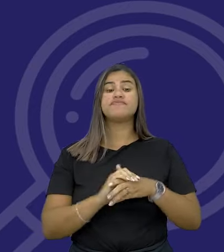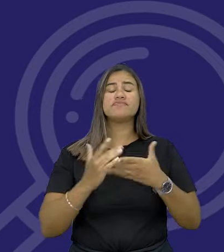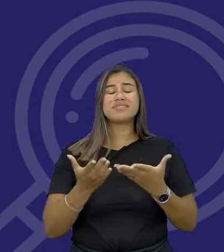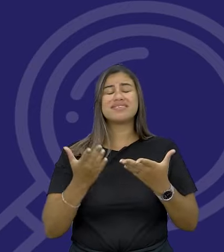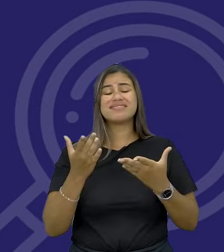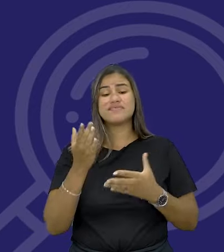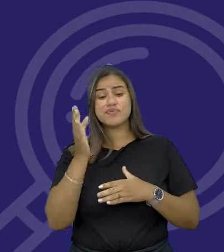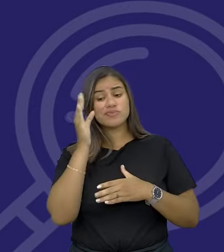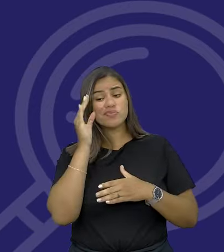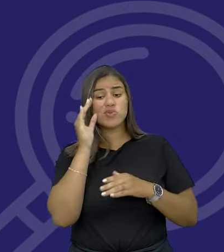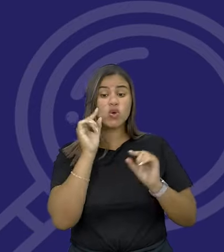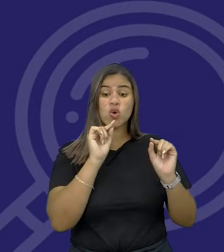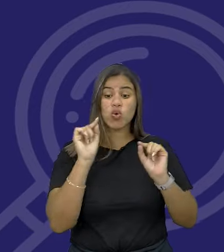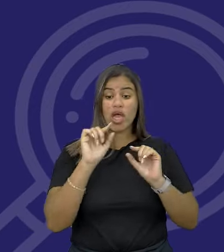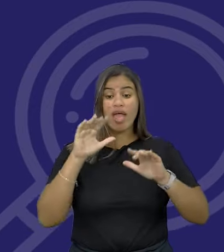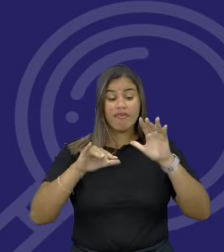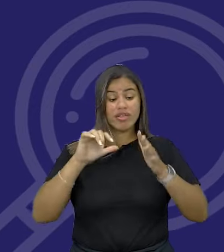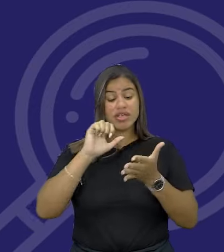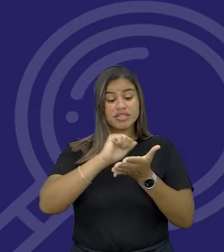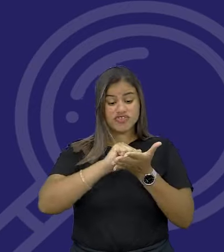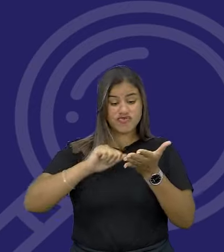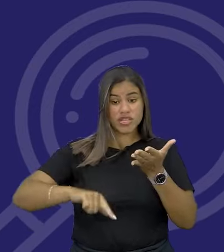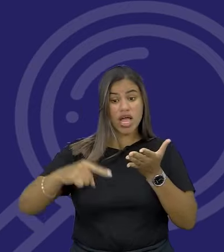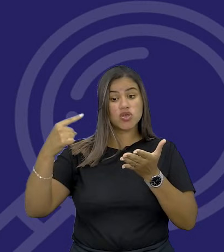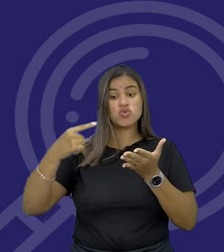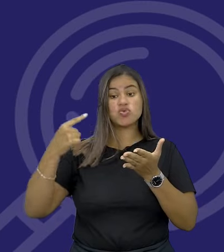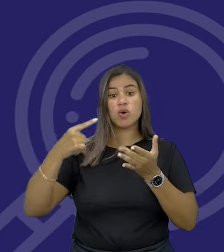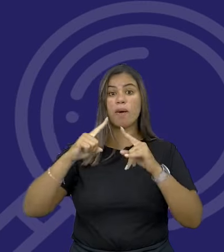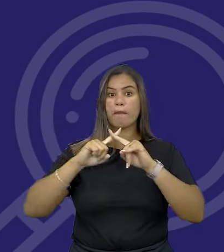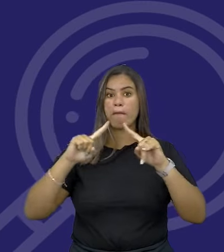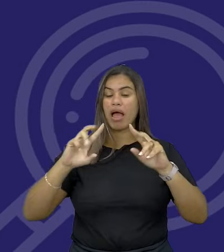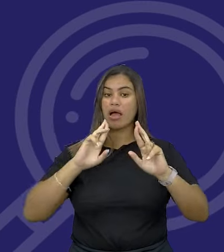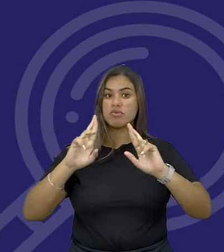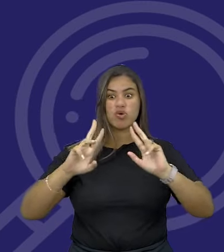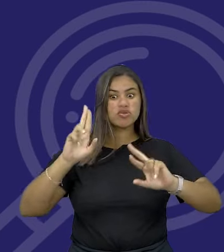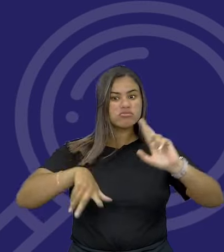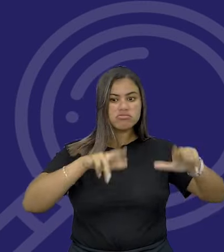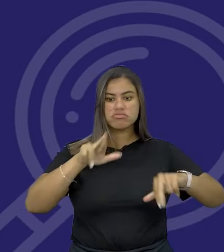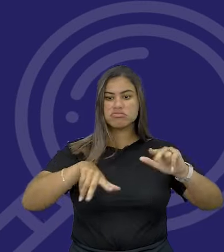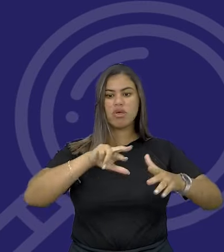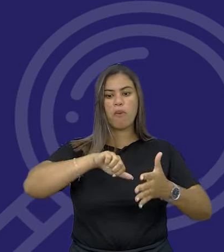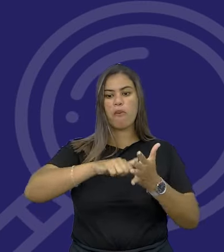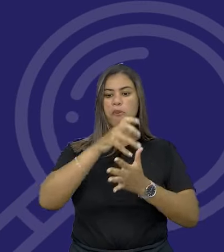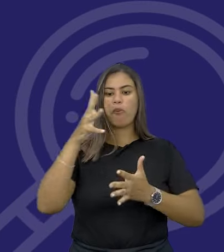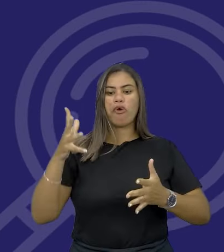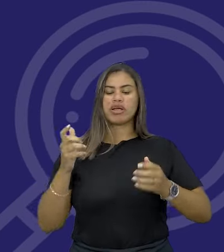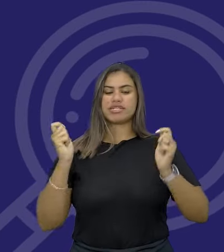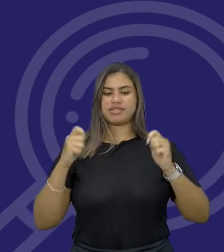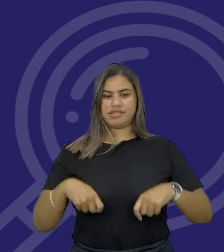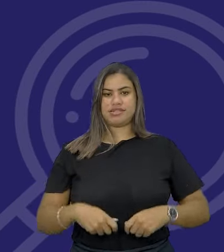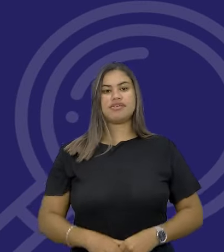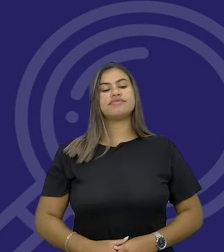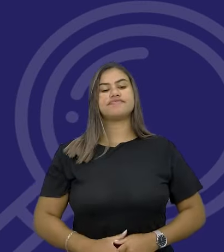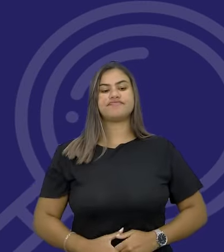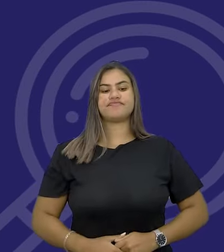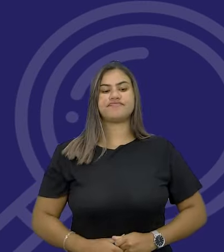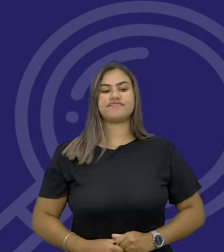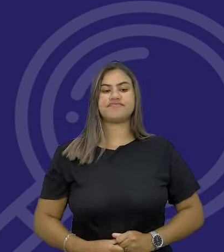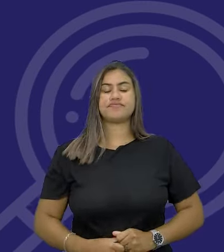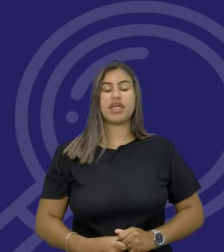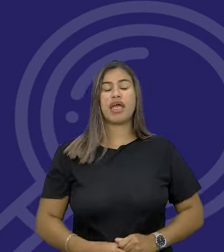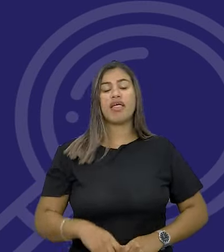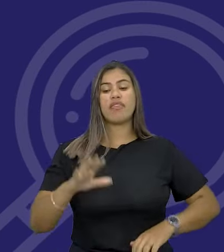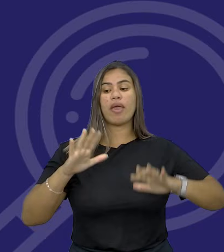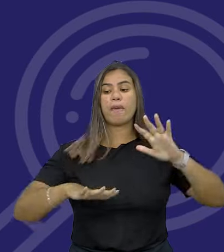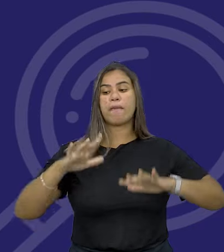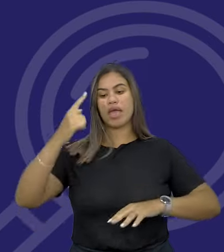às vezes, um único problema, né, traz várias soluções, né, de formas diferentes, dependendo do